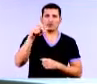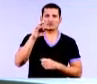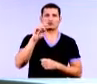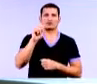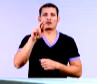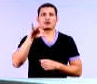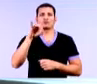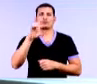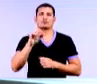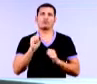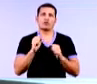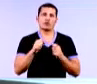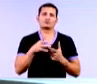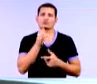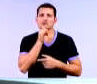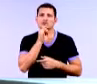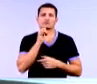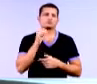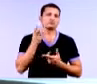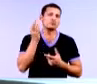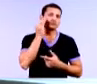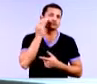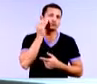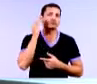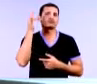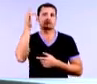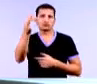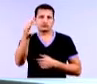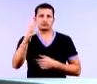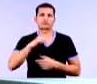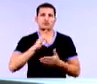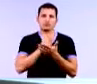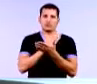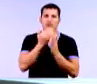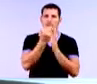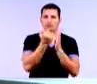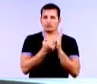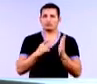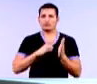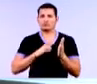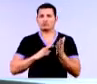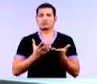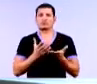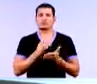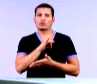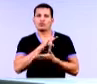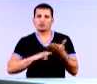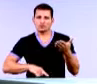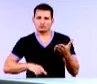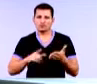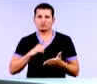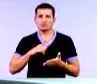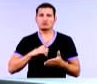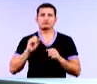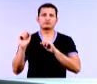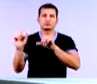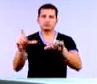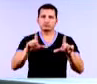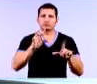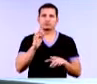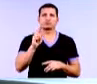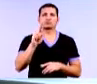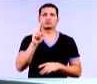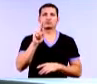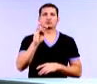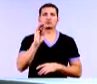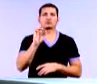uma consulta futura. Tem alguns programas que geram documentação. O que é gerar documentação? Gera um tutorial, um help em